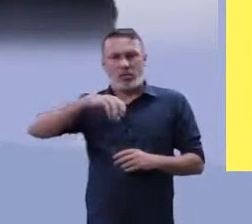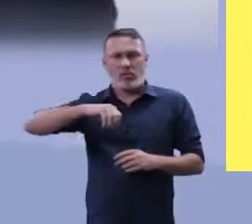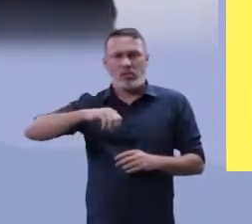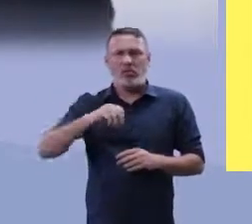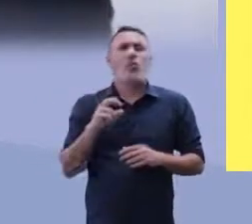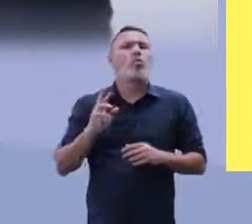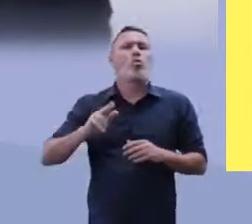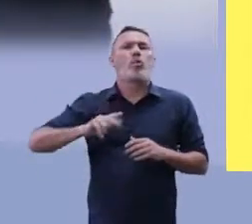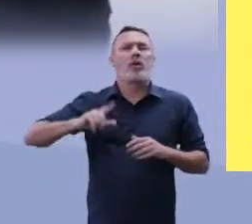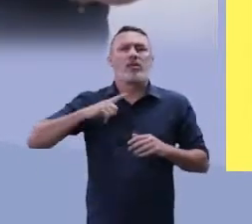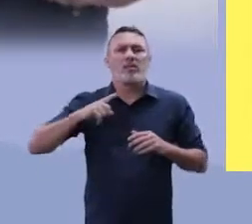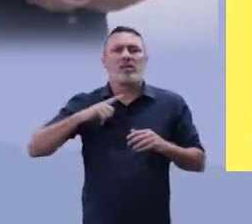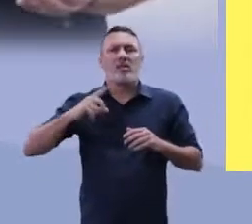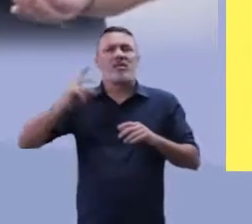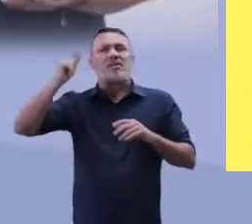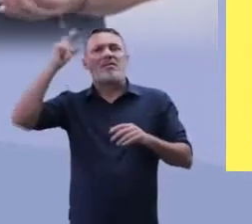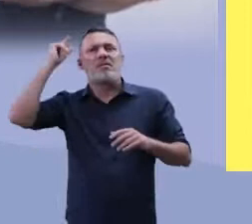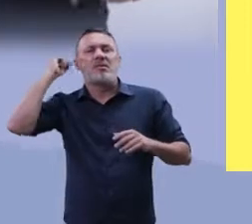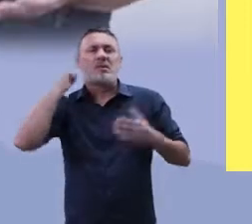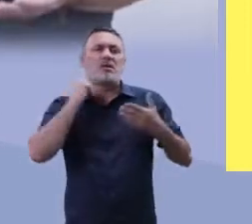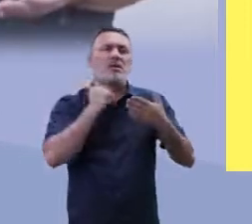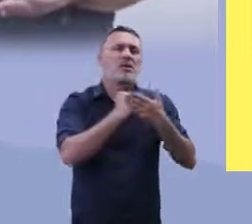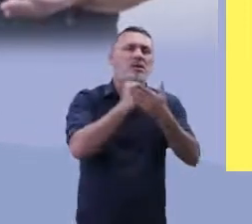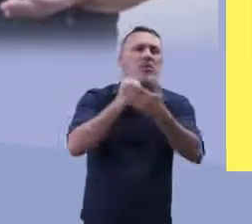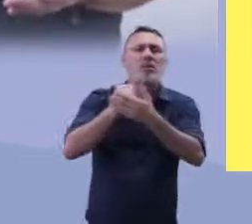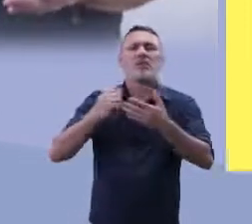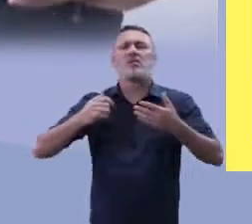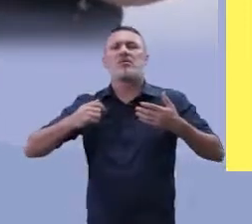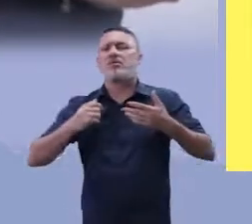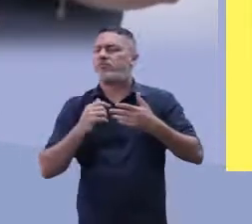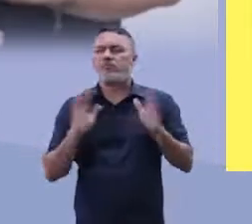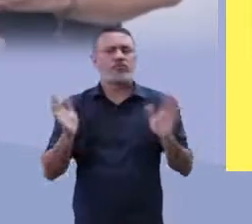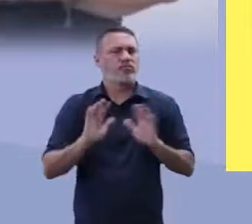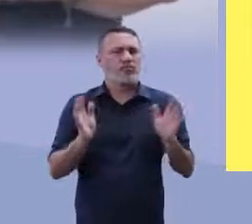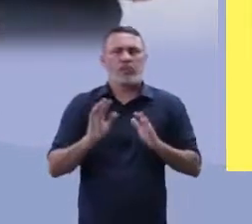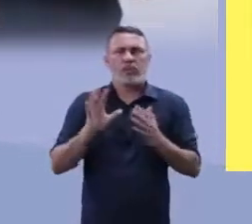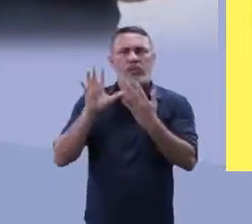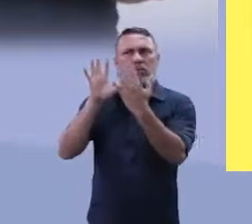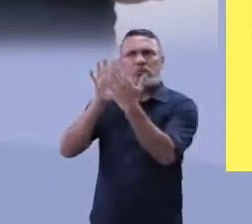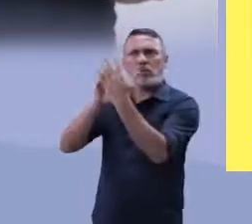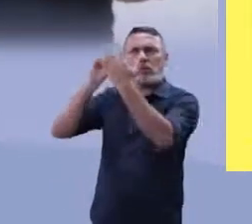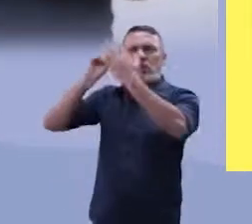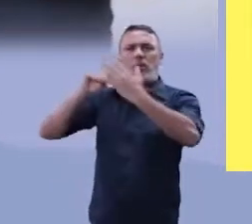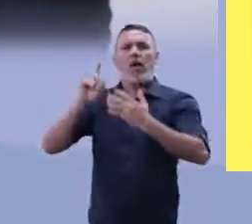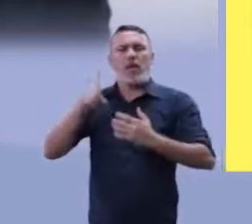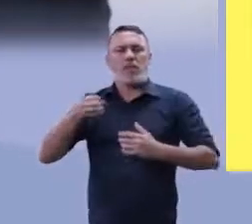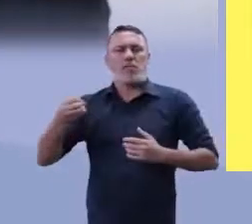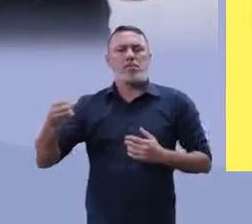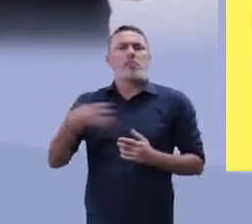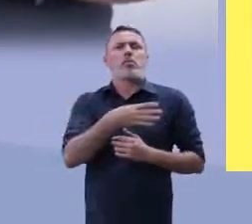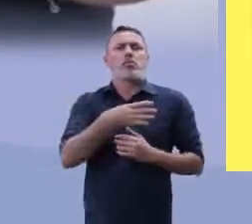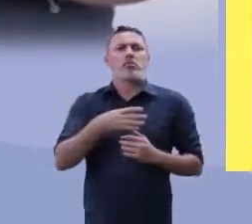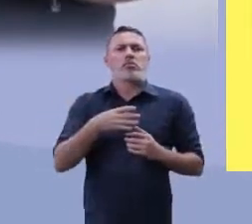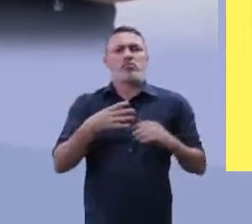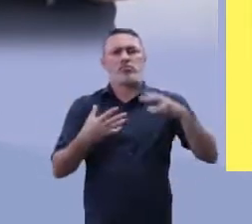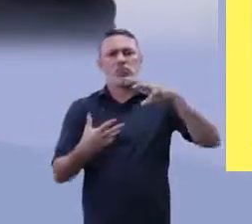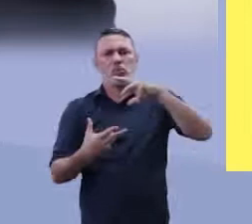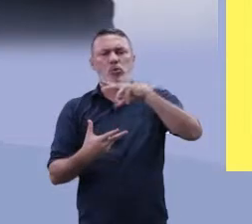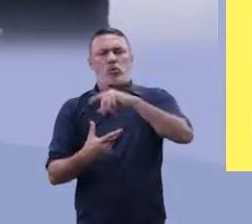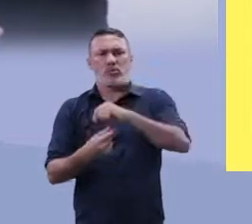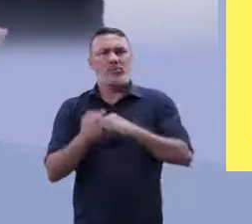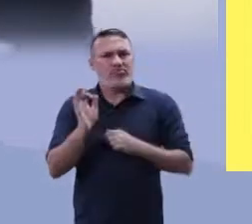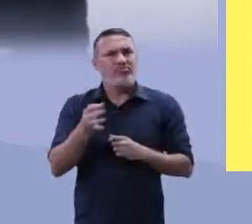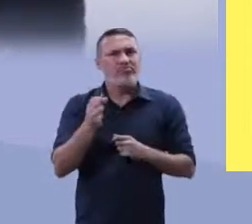não estávamos mais vivendo parnasianismo. Agora era tempo de modernidade.